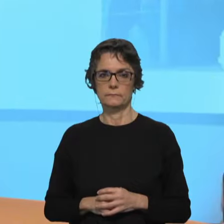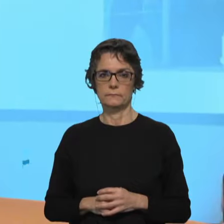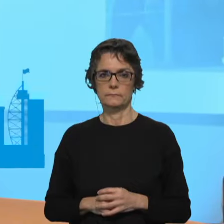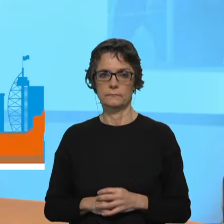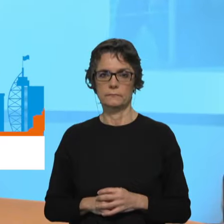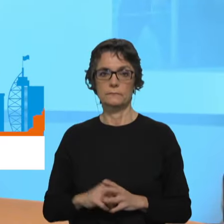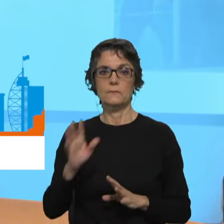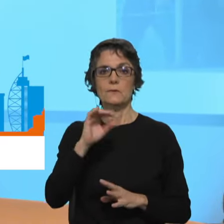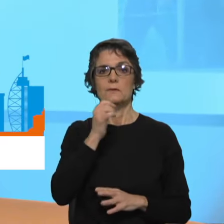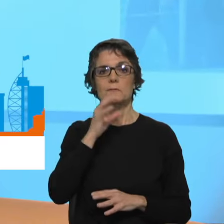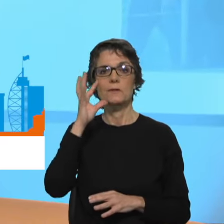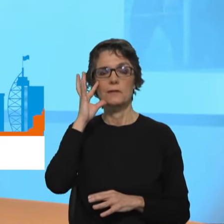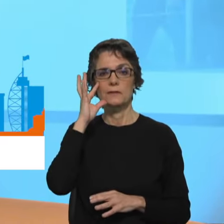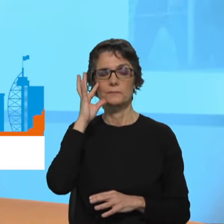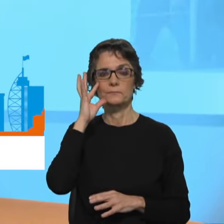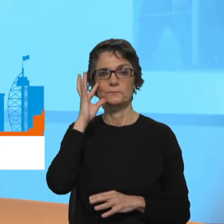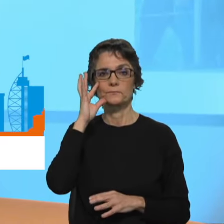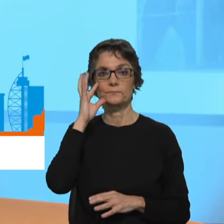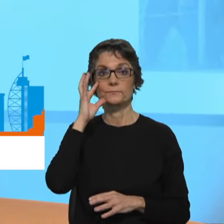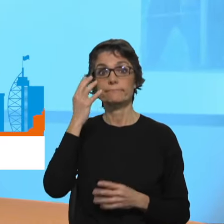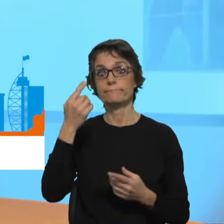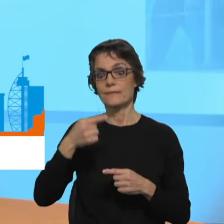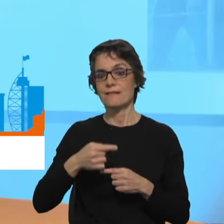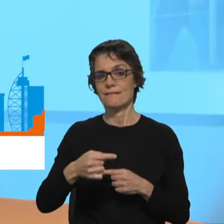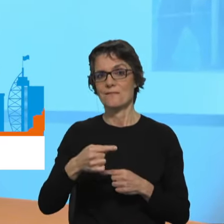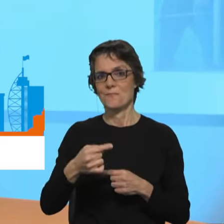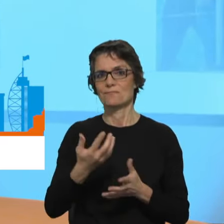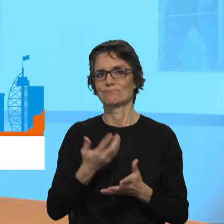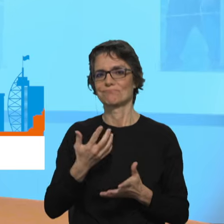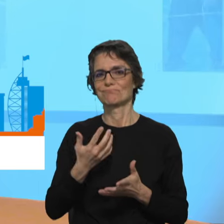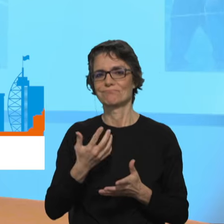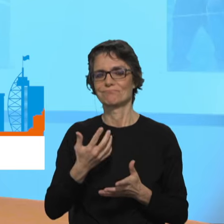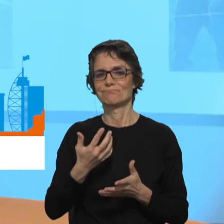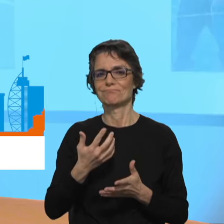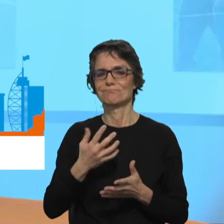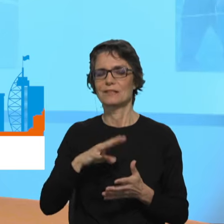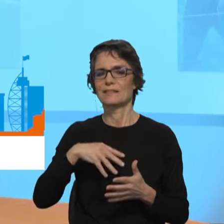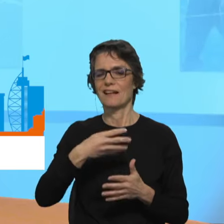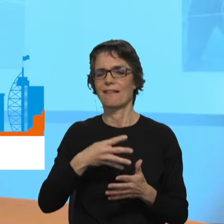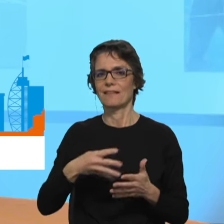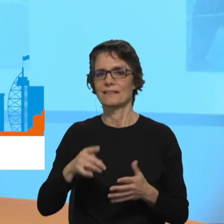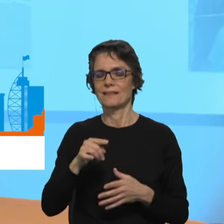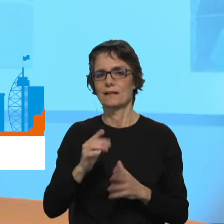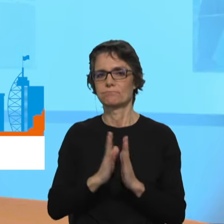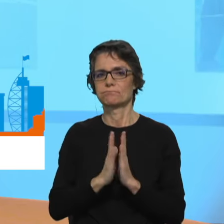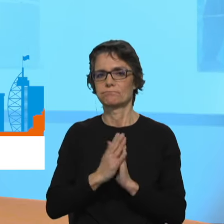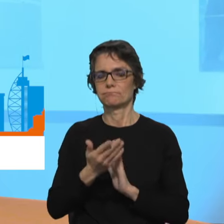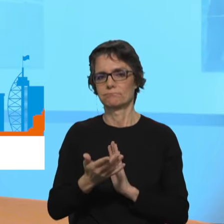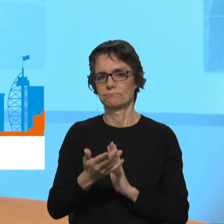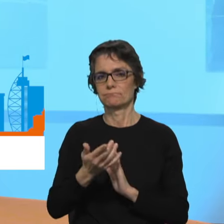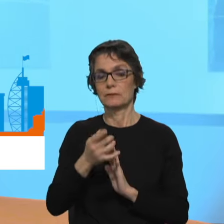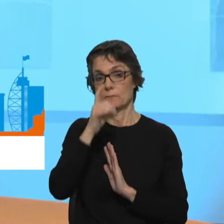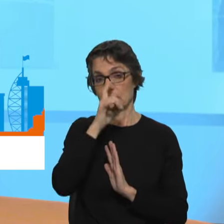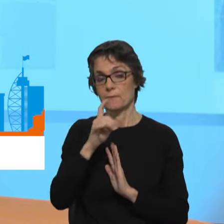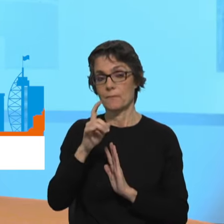Olá, muito boa tarde. Ao entrar na semana maior do calendário litúrgico, lembramos a dimensão cénica e